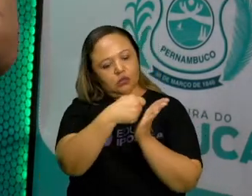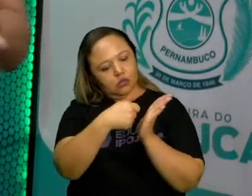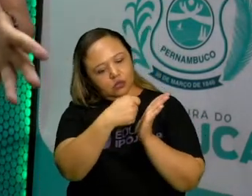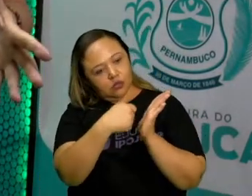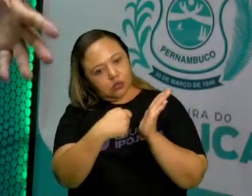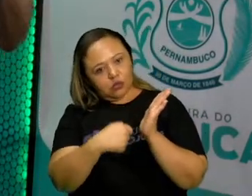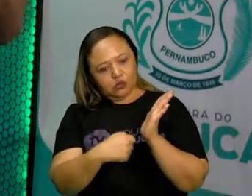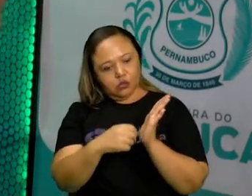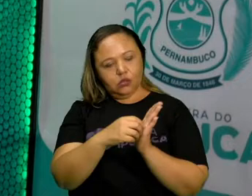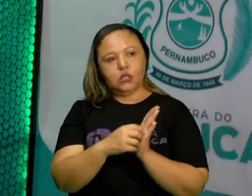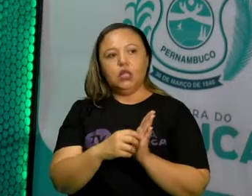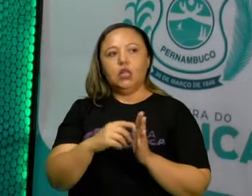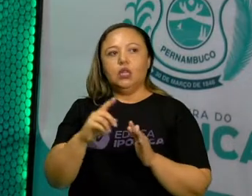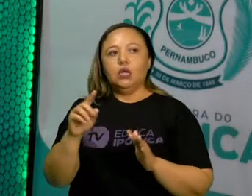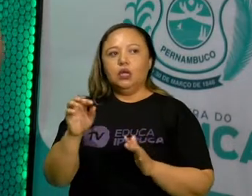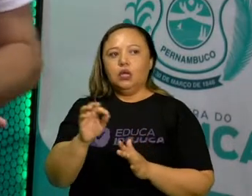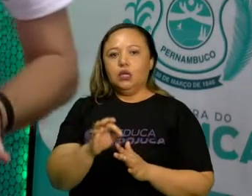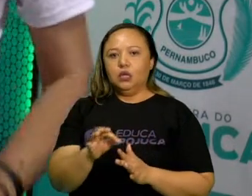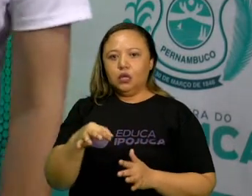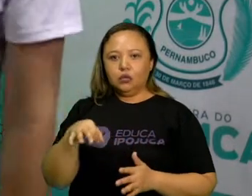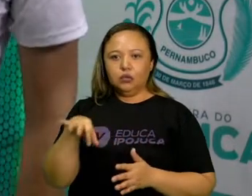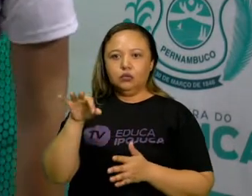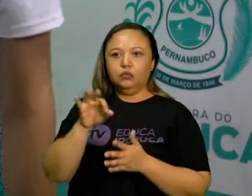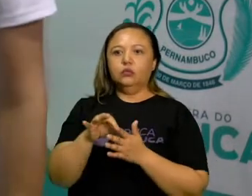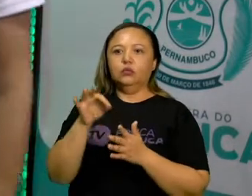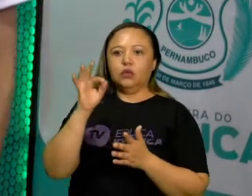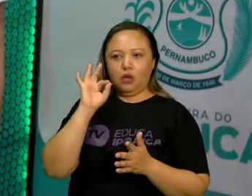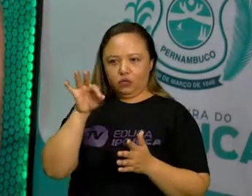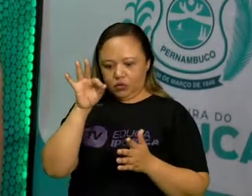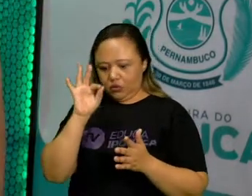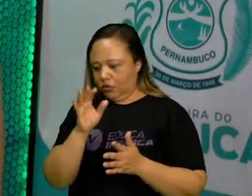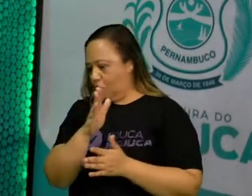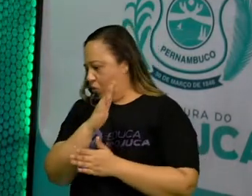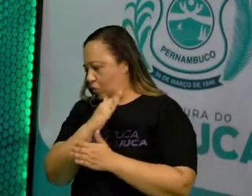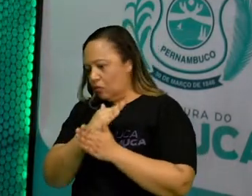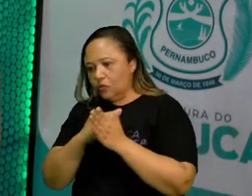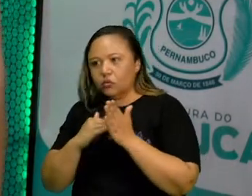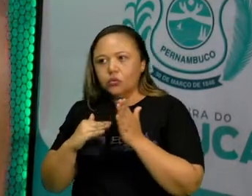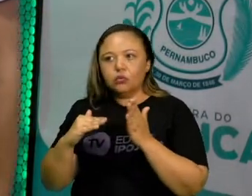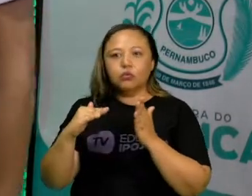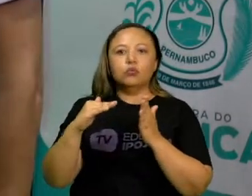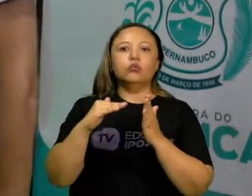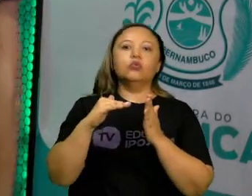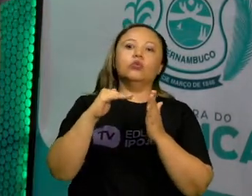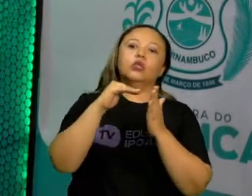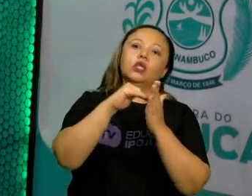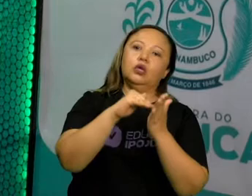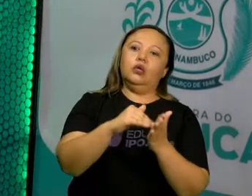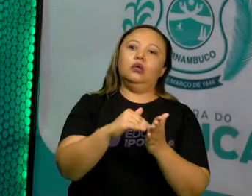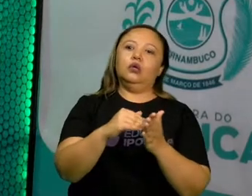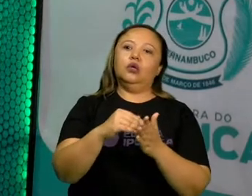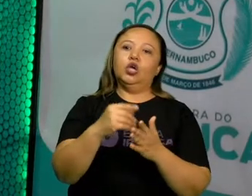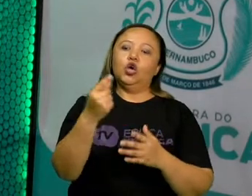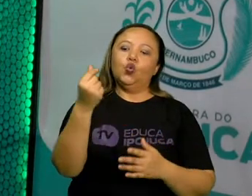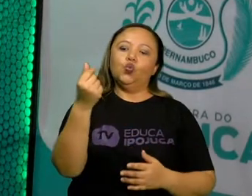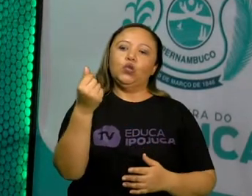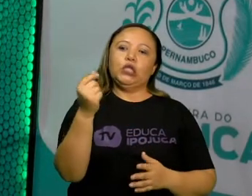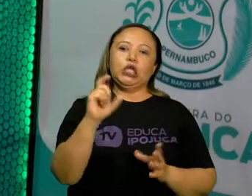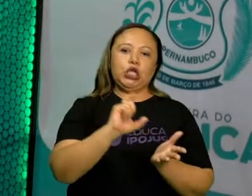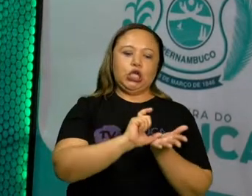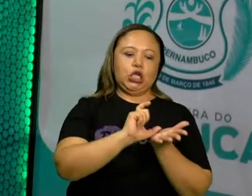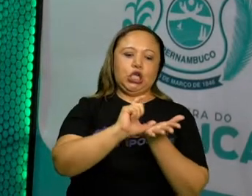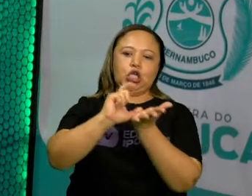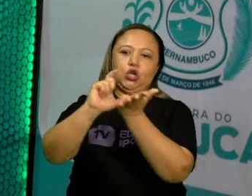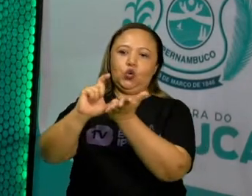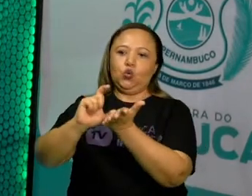então desde o cafezinho que você vai comprar até o salário o cachê